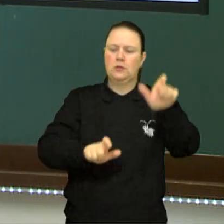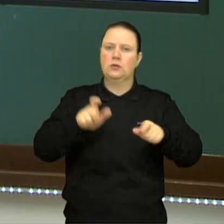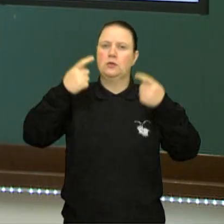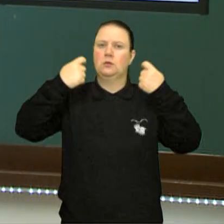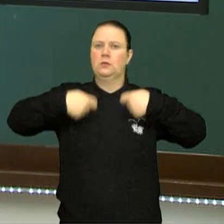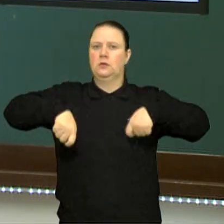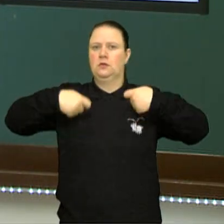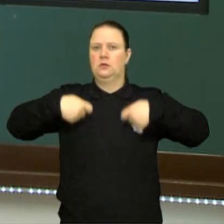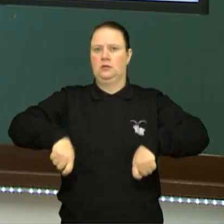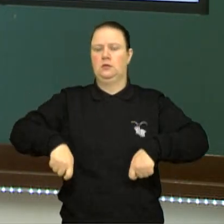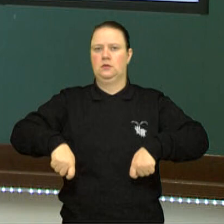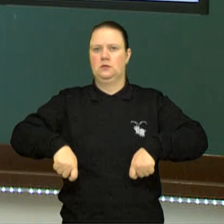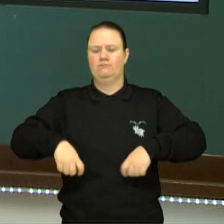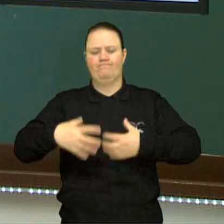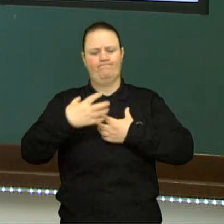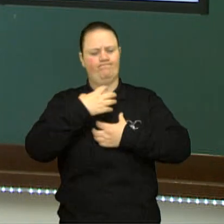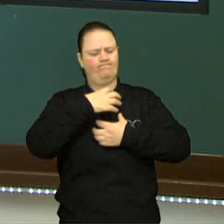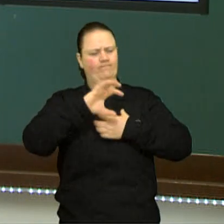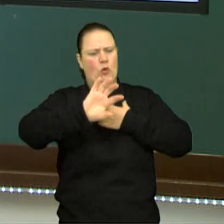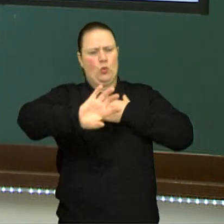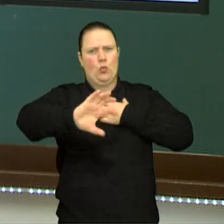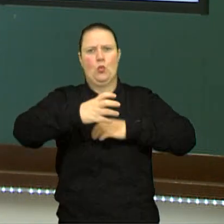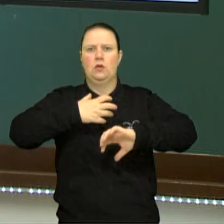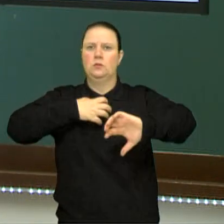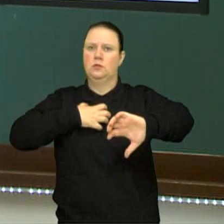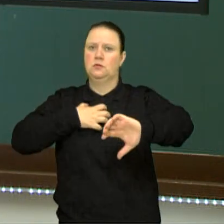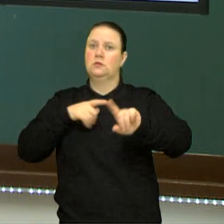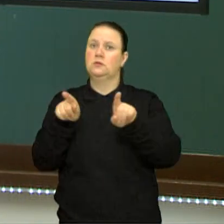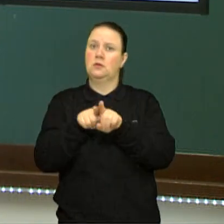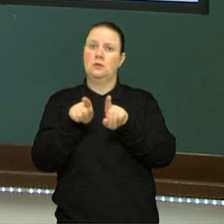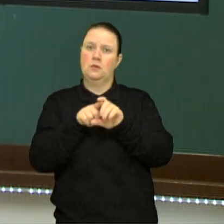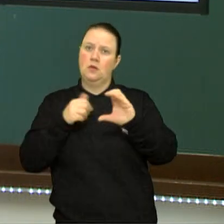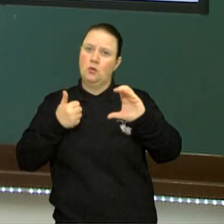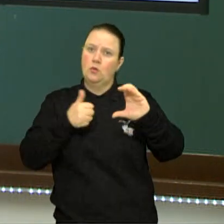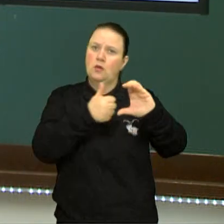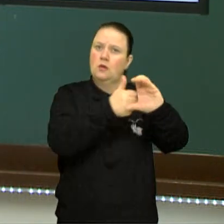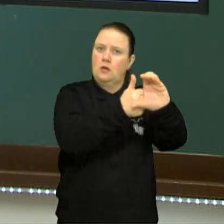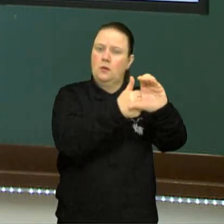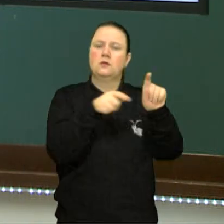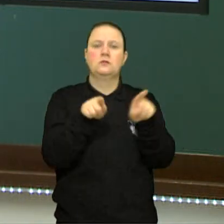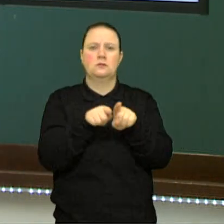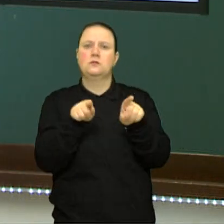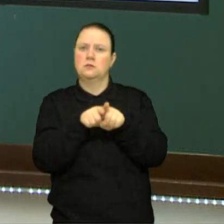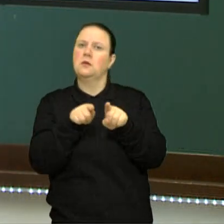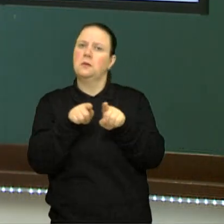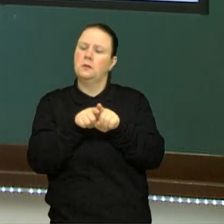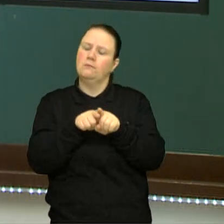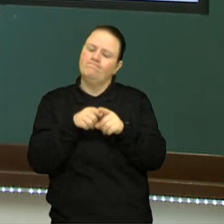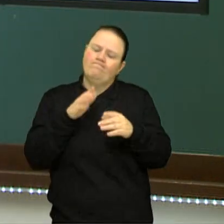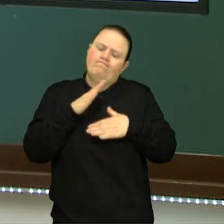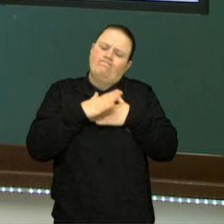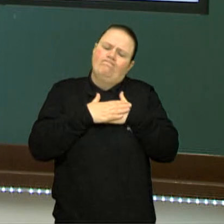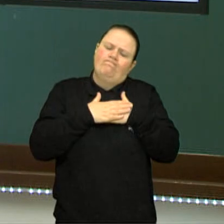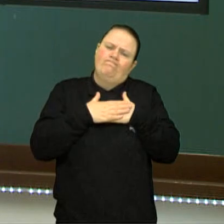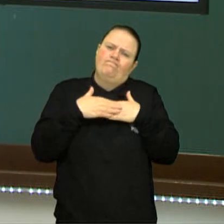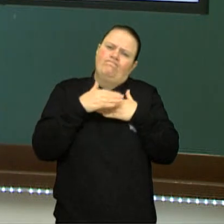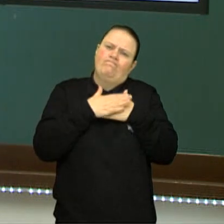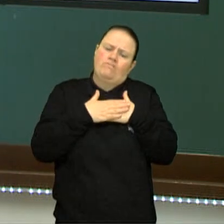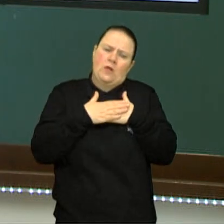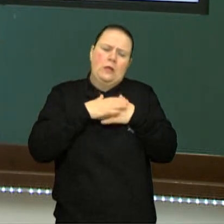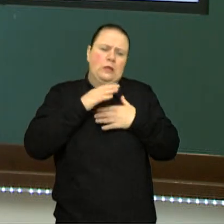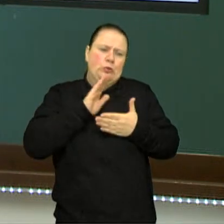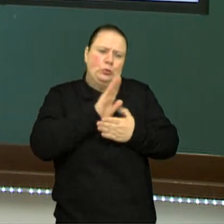a caridade, né? Como a gente tem no cristianismo a questão da caridade, no Islã a gente também tem a questão da caridade, de você ajudar